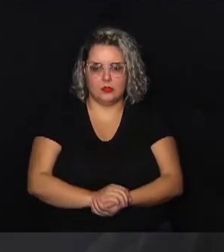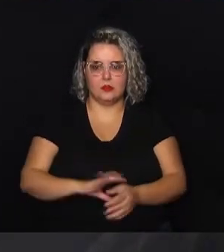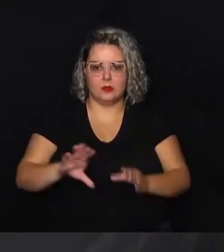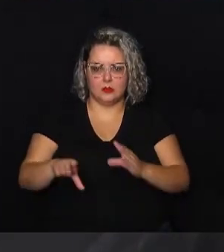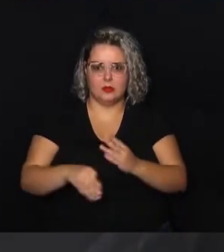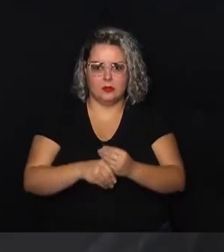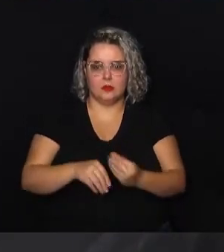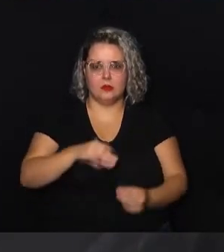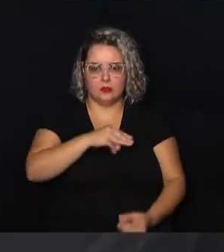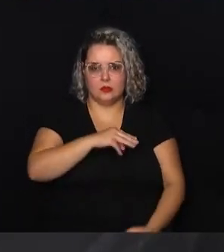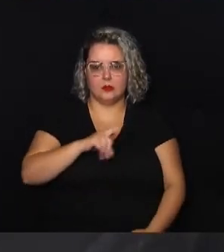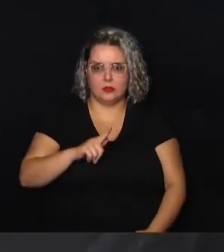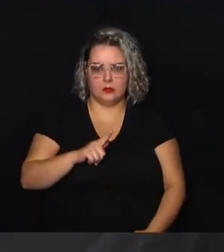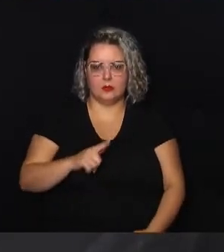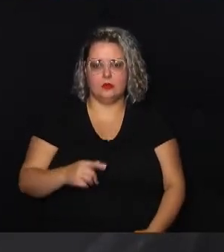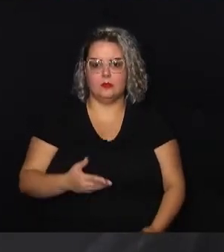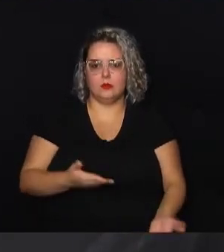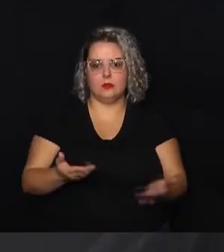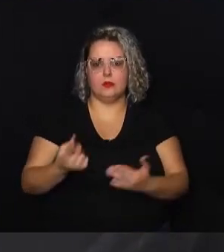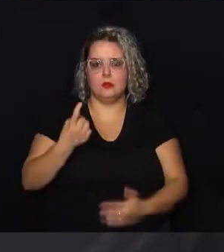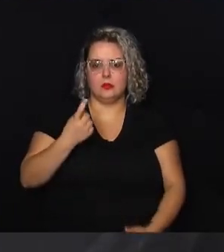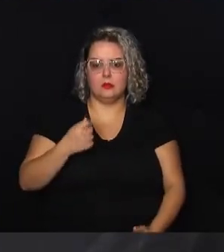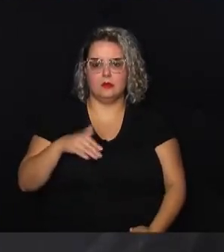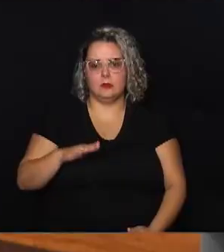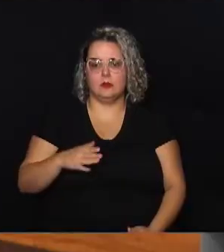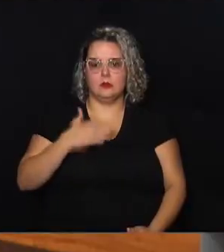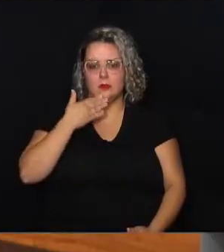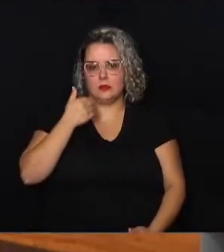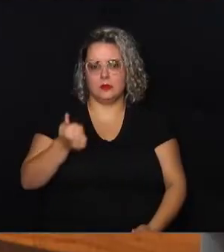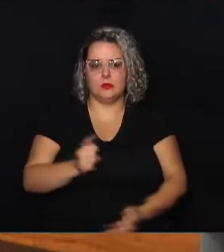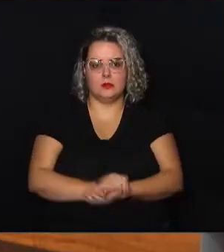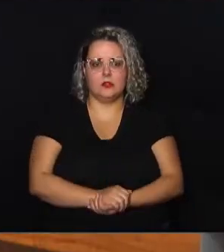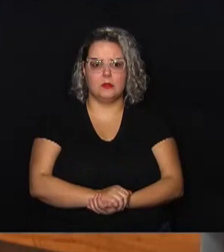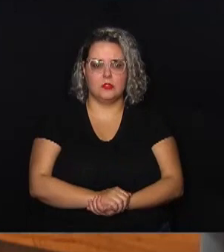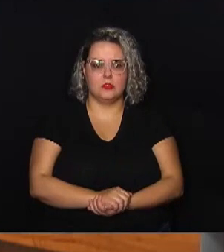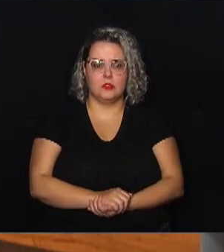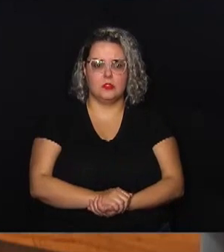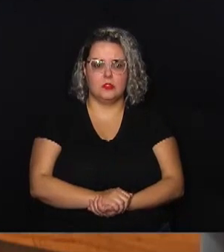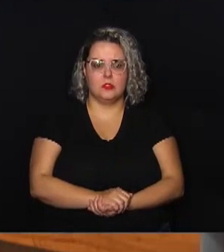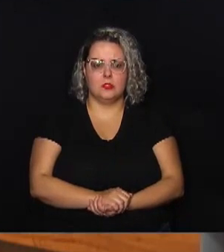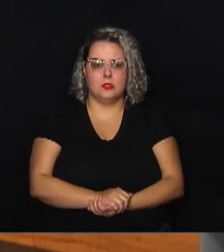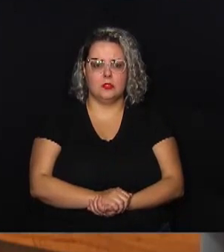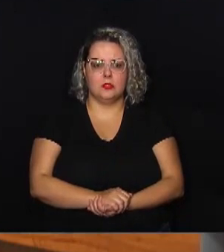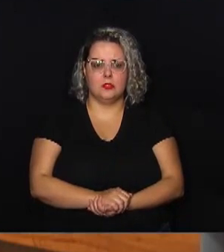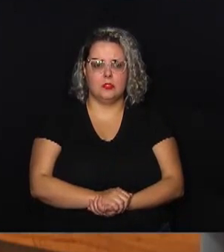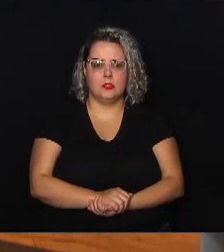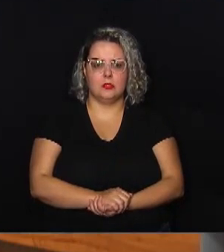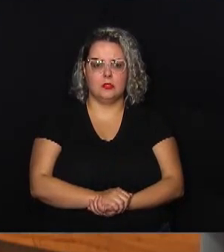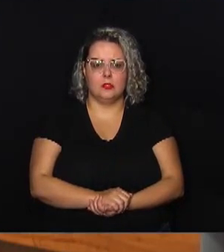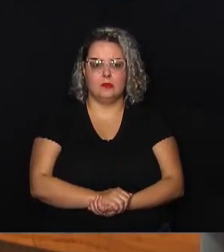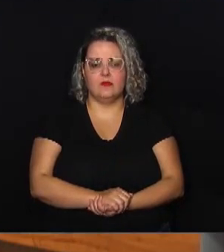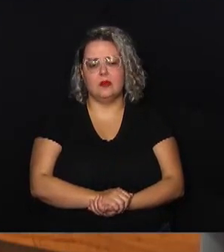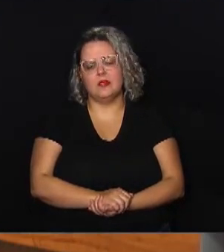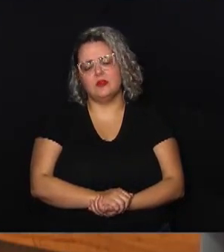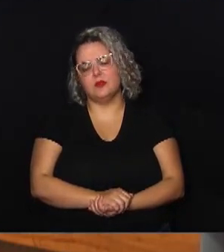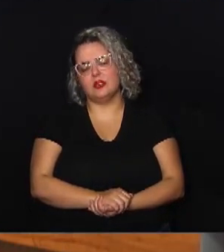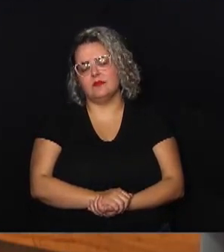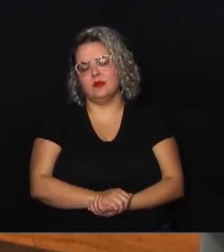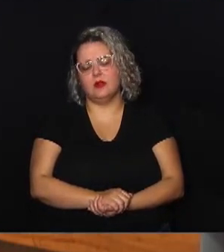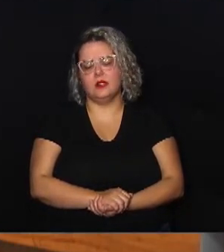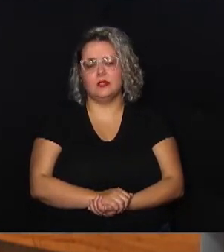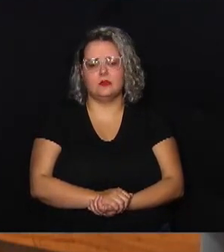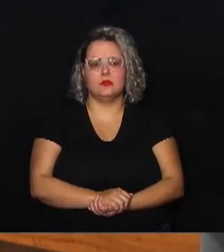ficar uma apresentação única, que é muito mais adequada. Então tá bom. Então, vamos lá.